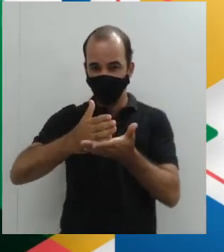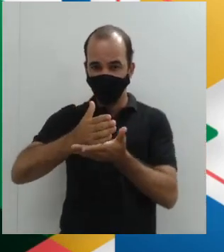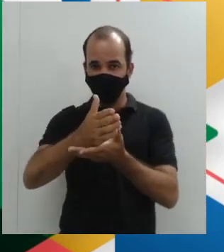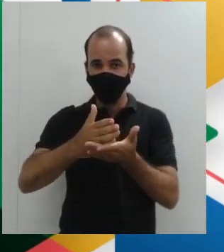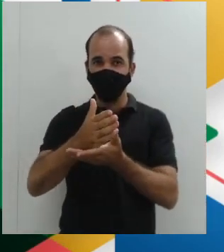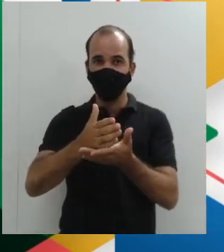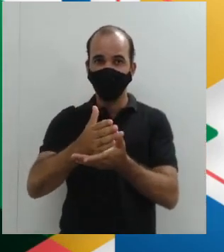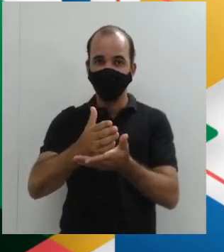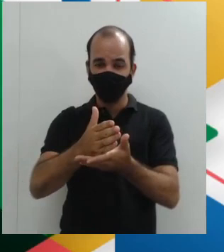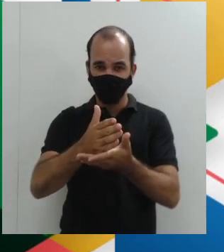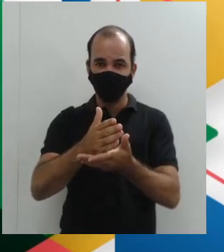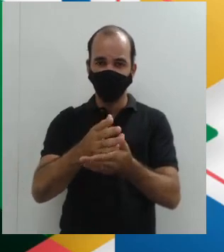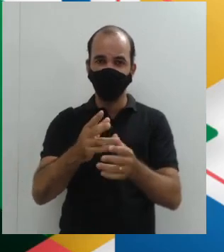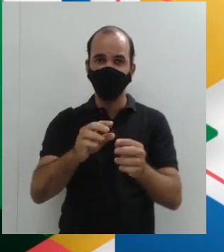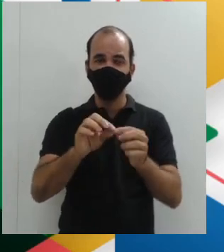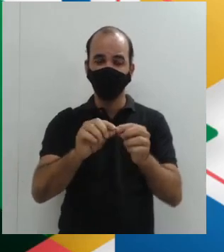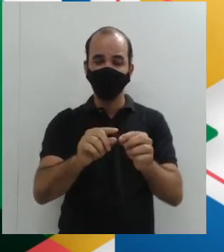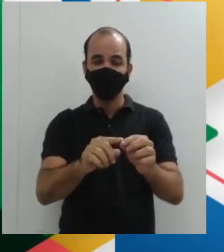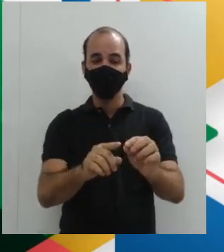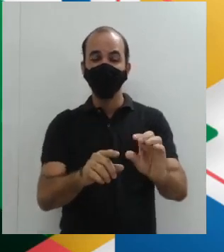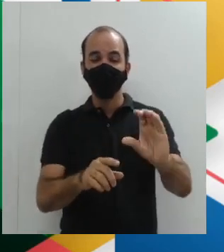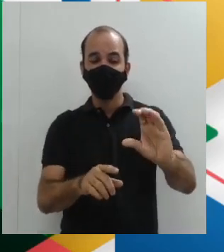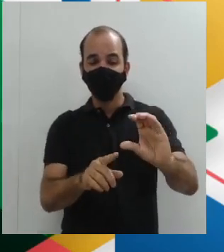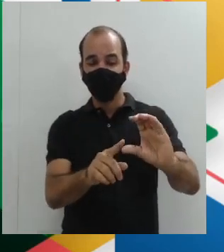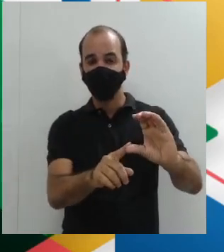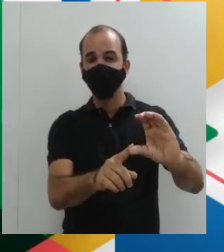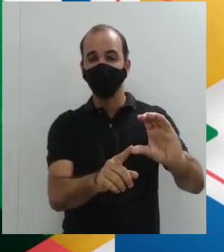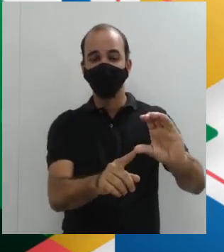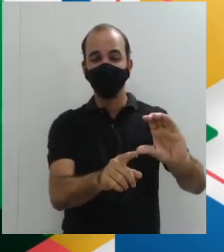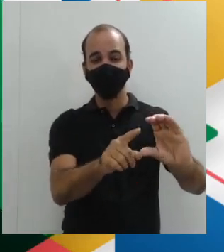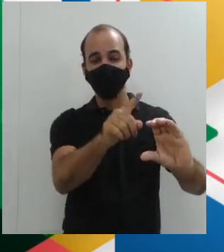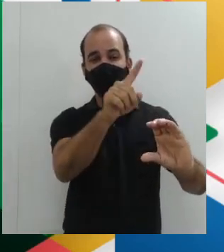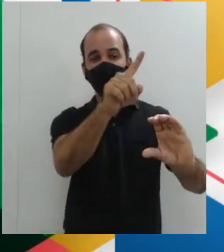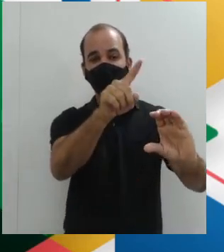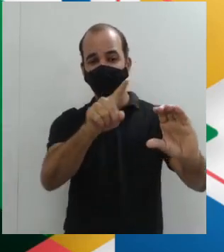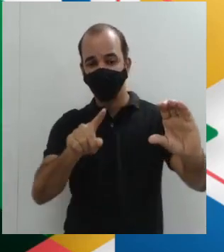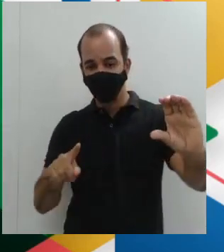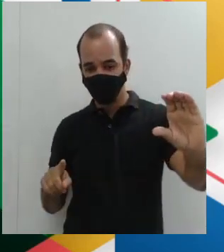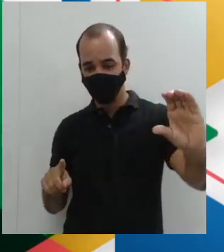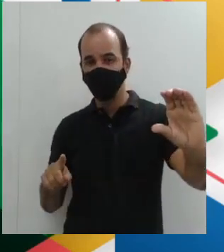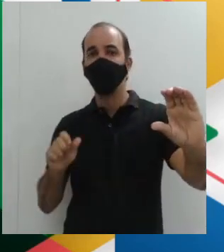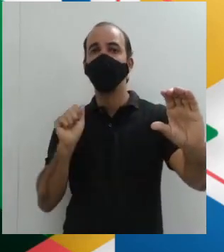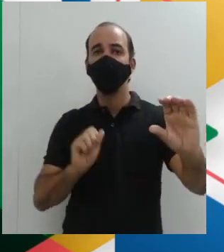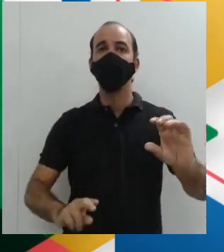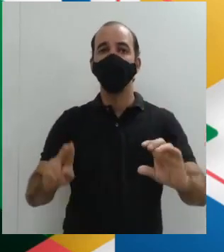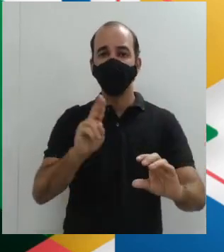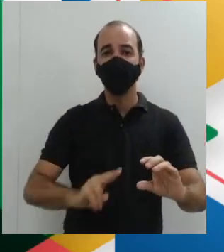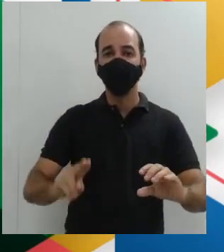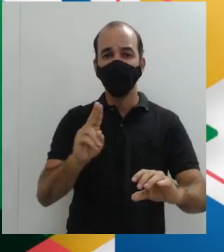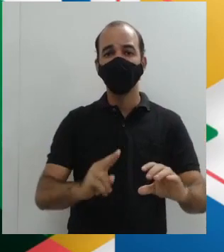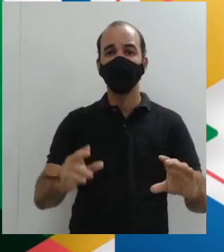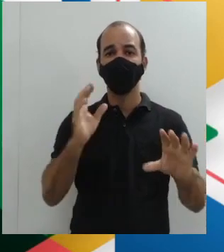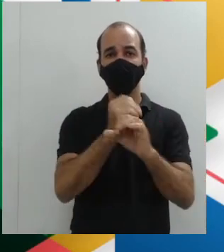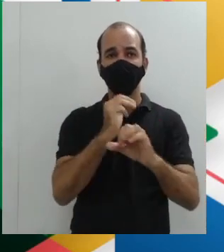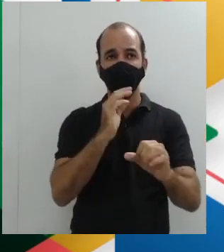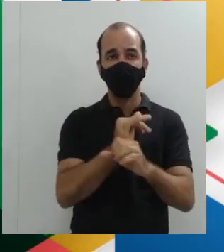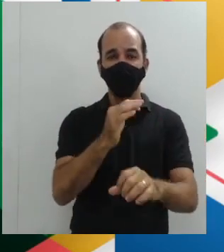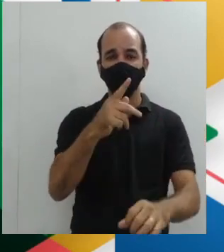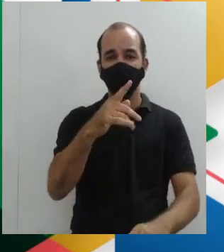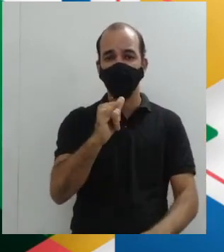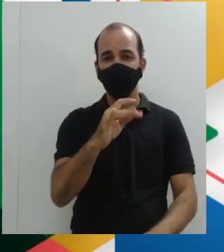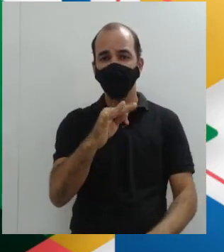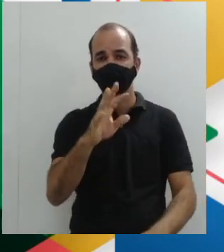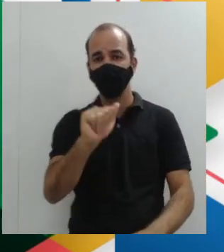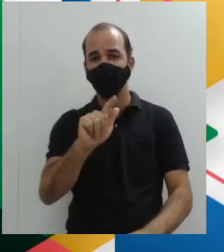o que eu faço. Eu posso aplicar aqui o Teorema de Pitágoras e em seguida, usando a medida Dzinho